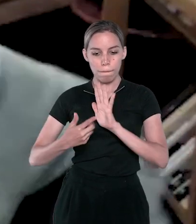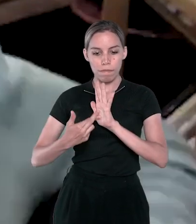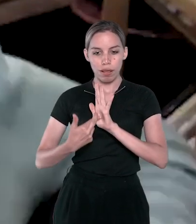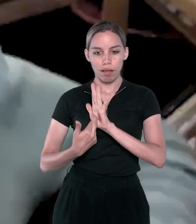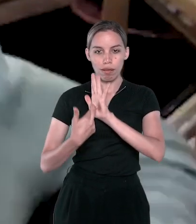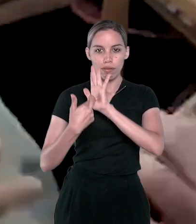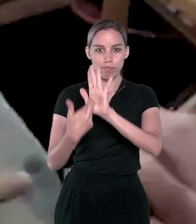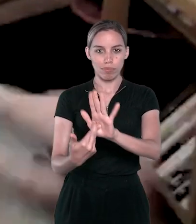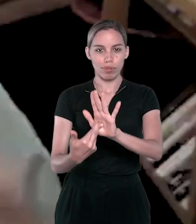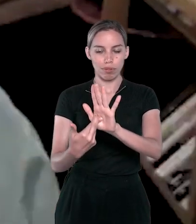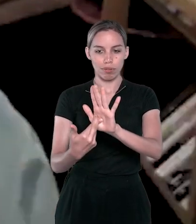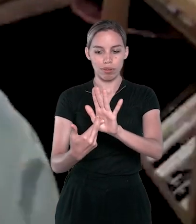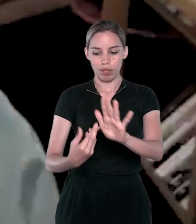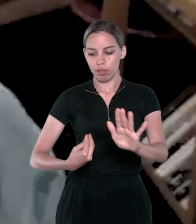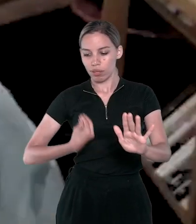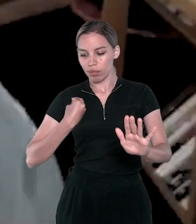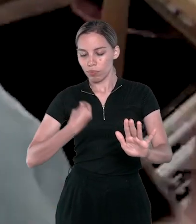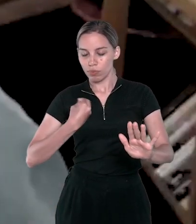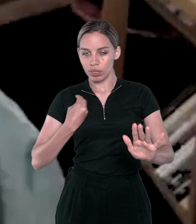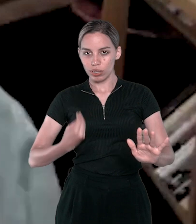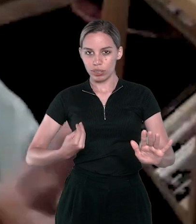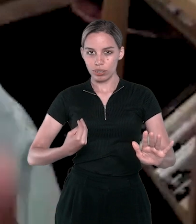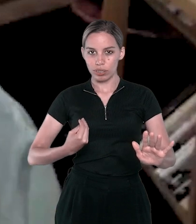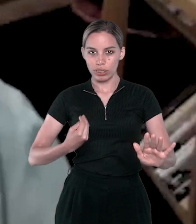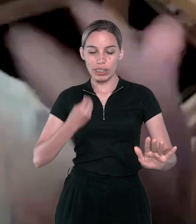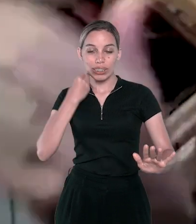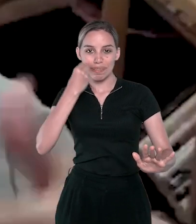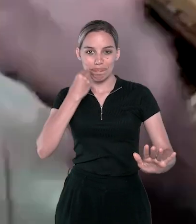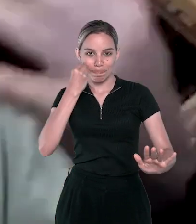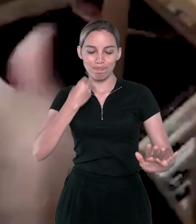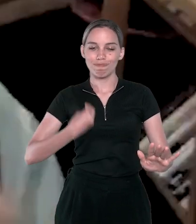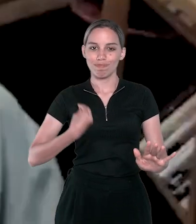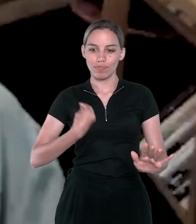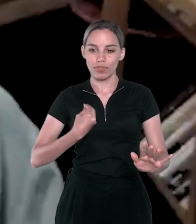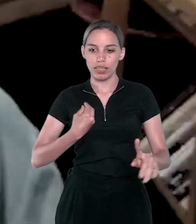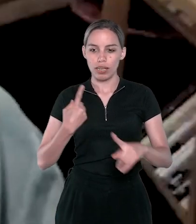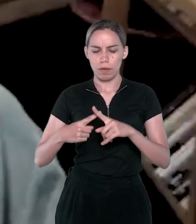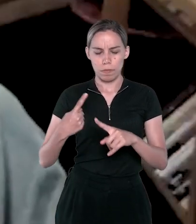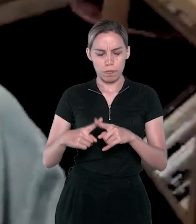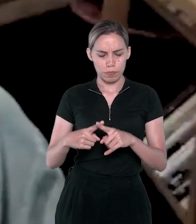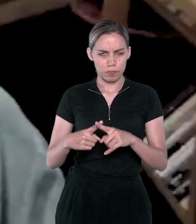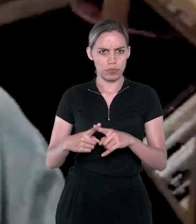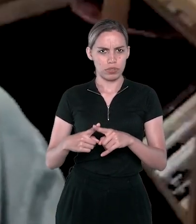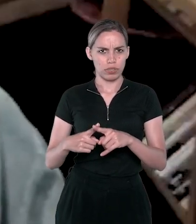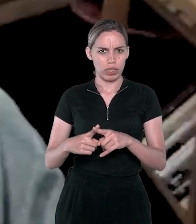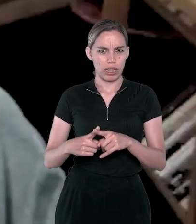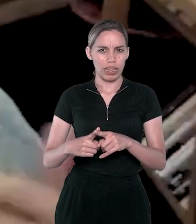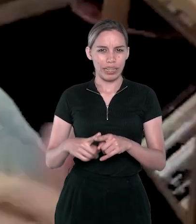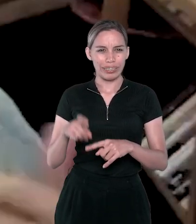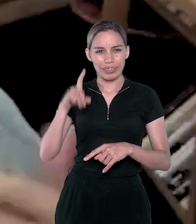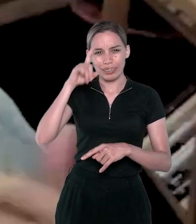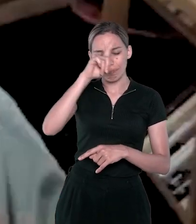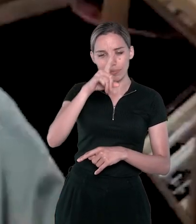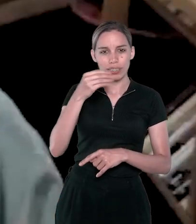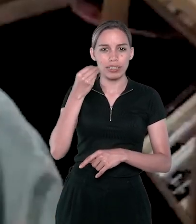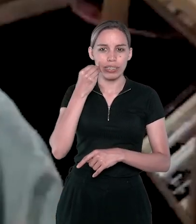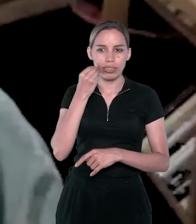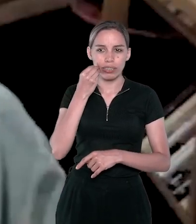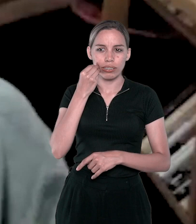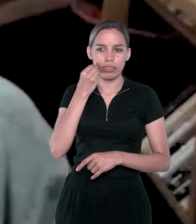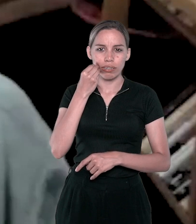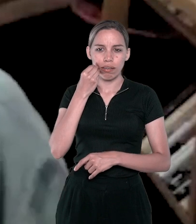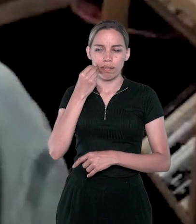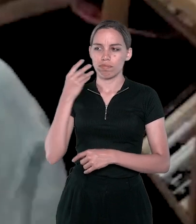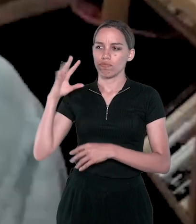representativos da experiência vivida do que você ficar tentando recuperar uma vida que você não experimentou,